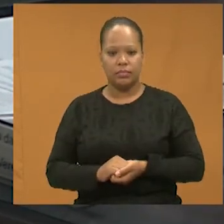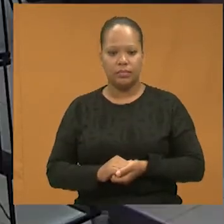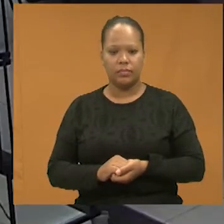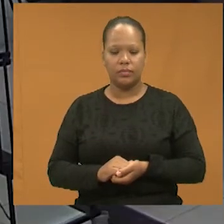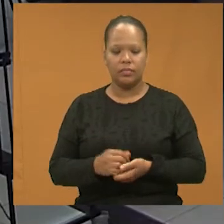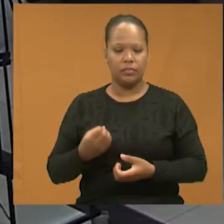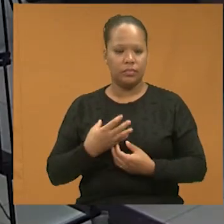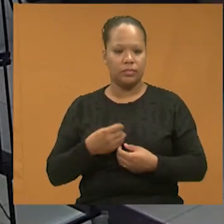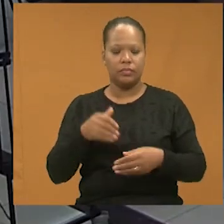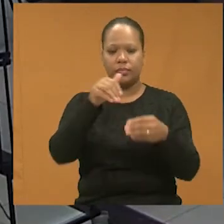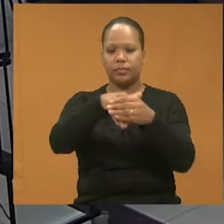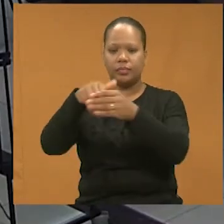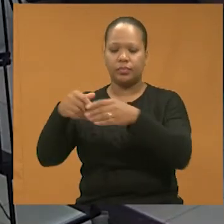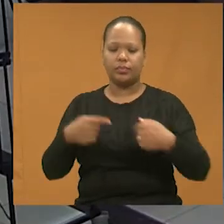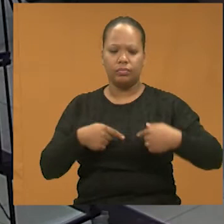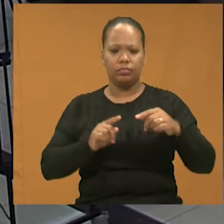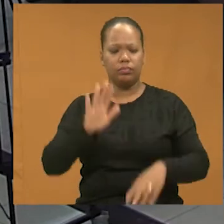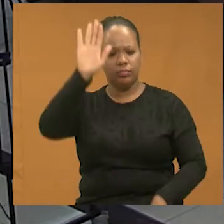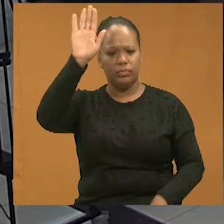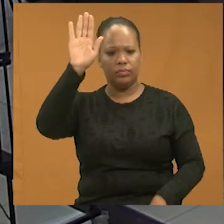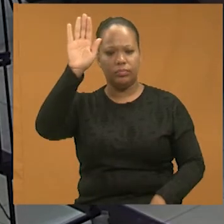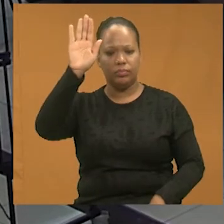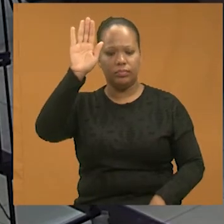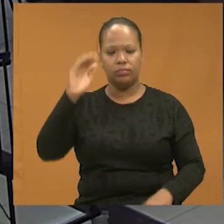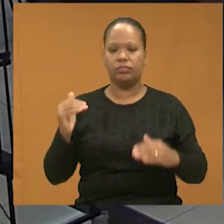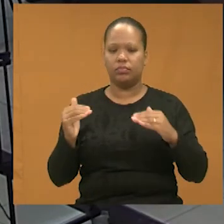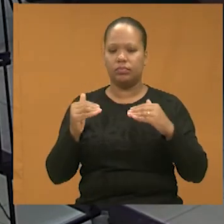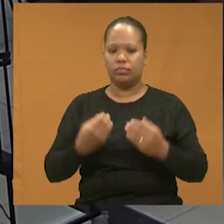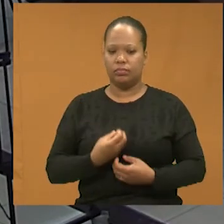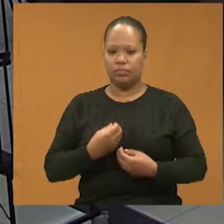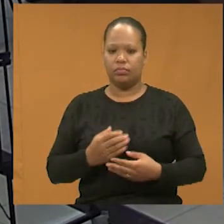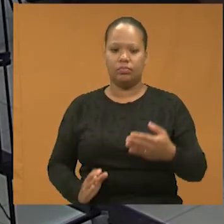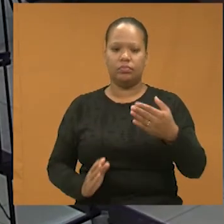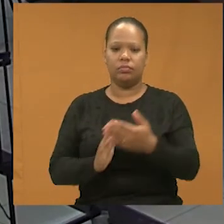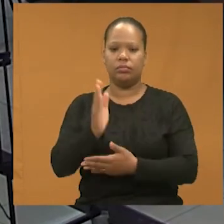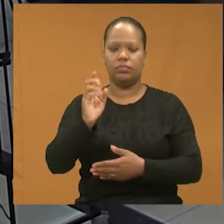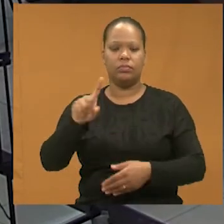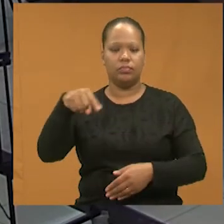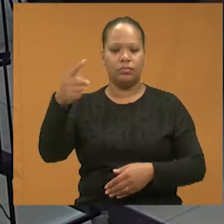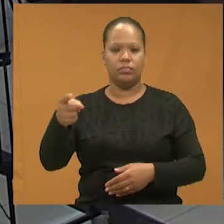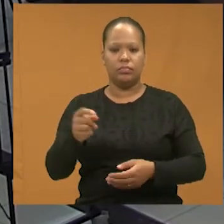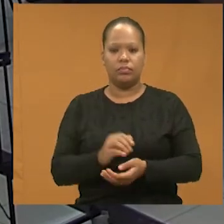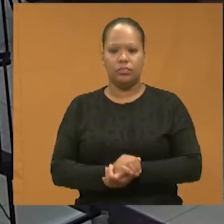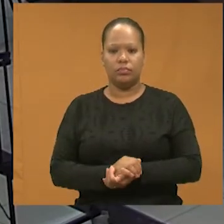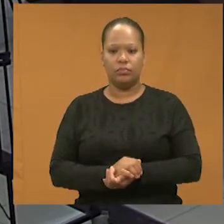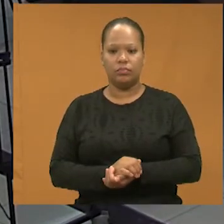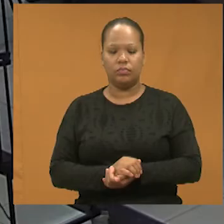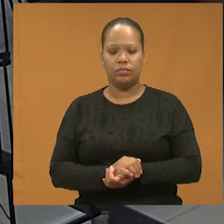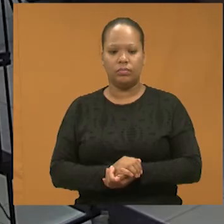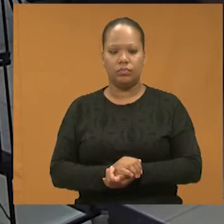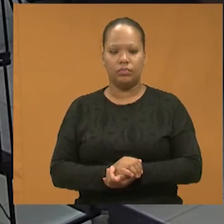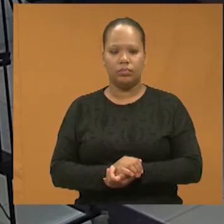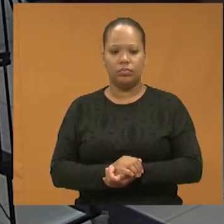Pedido de informações em votação. Vereadores contrários se manifestem levantando o braço. Pedido de informações aprovado. Próximo. Pedido